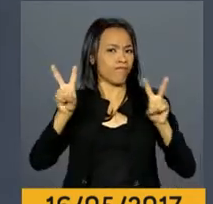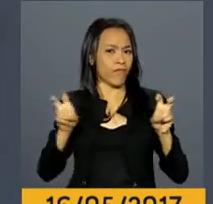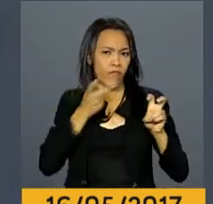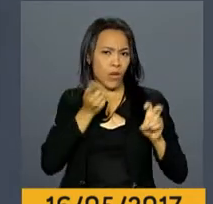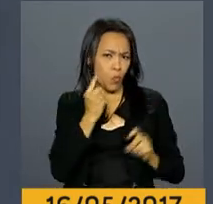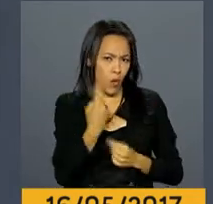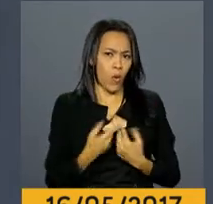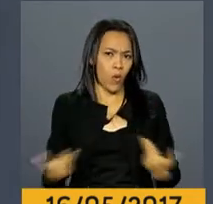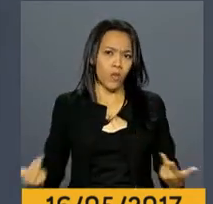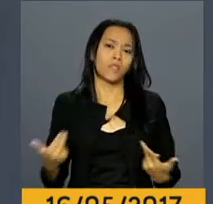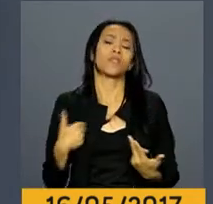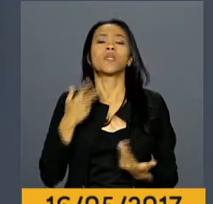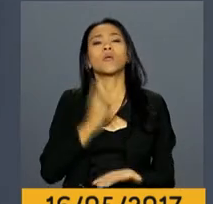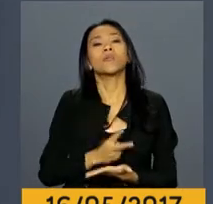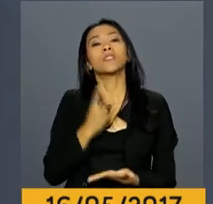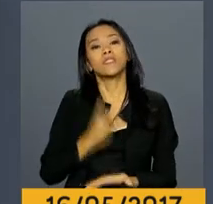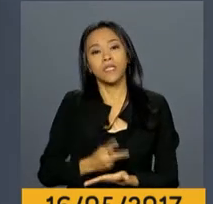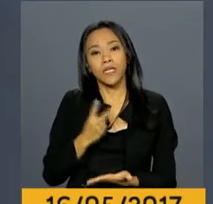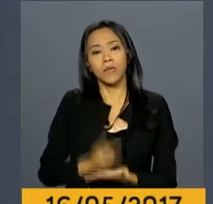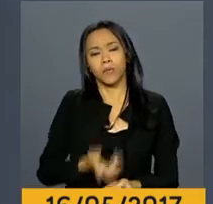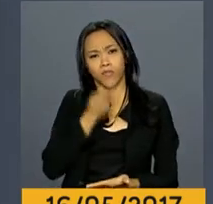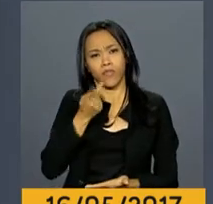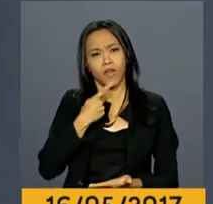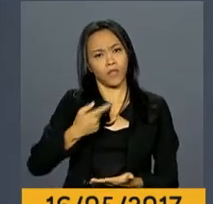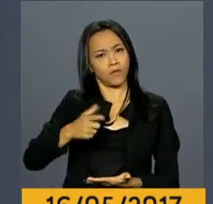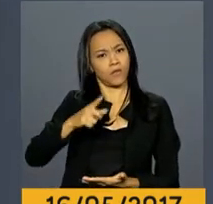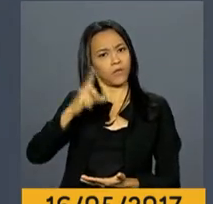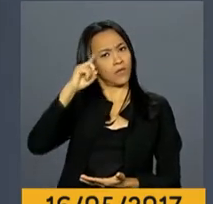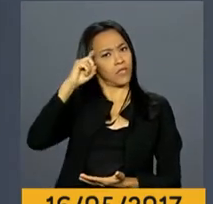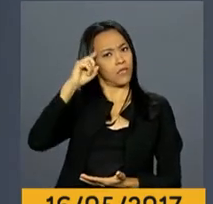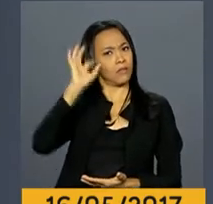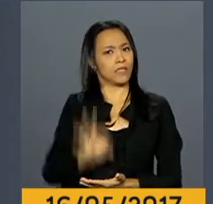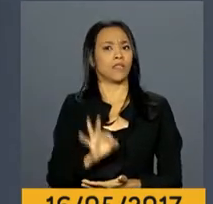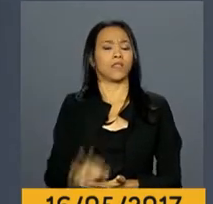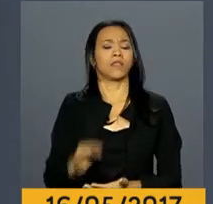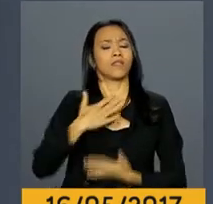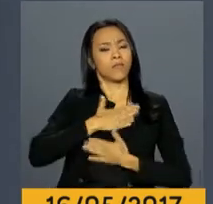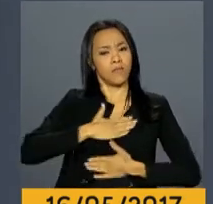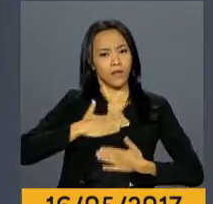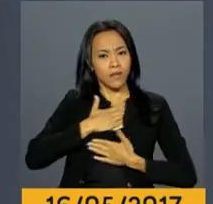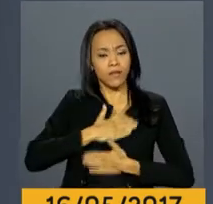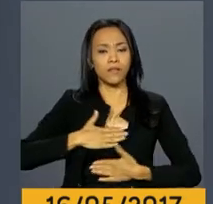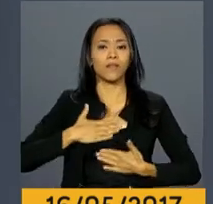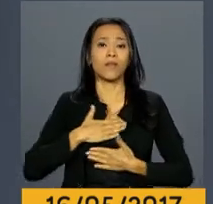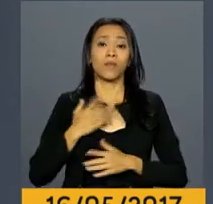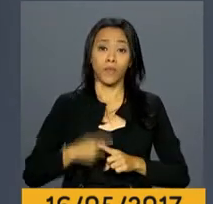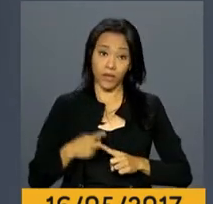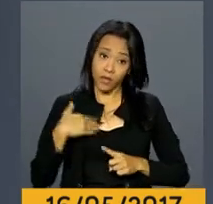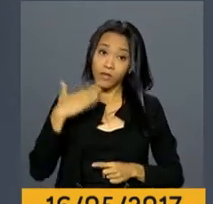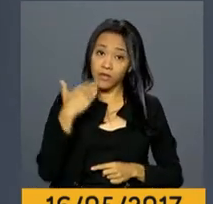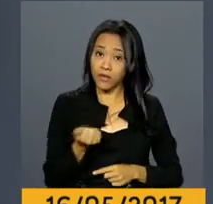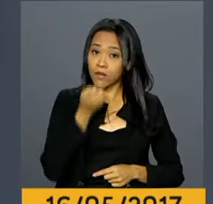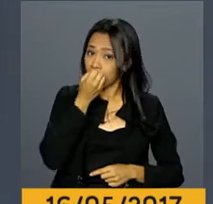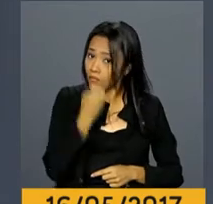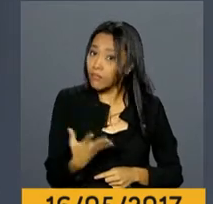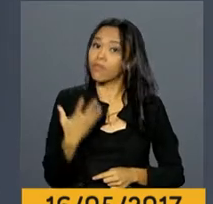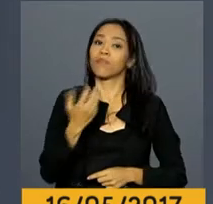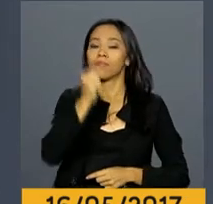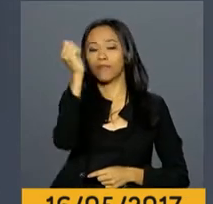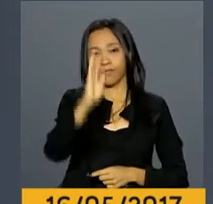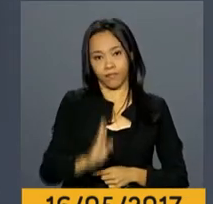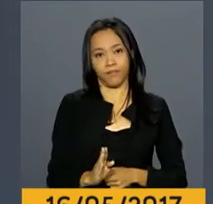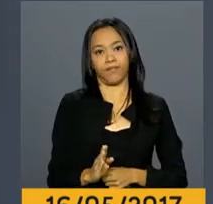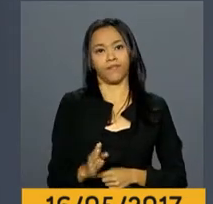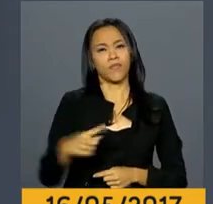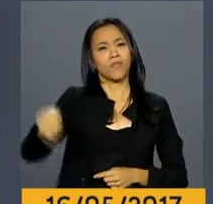e é uma pregação que eu faço com muita convicção e com muito prazer, porque eu sei que é bom para o país.